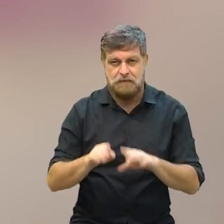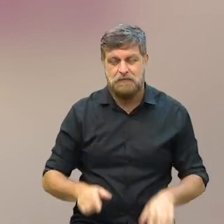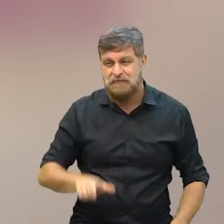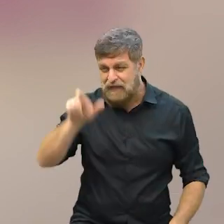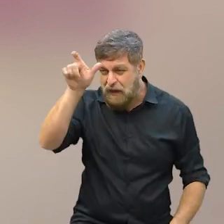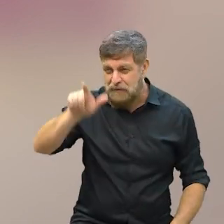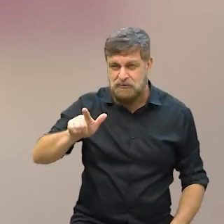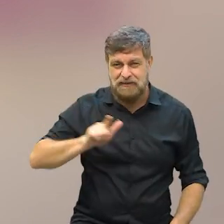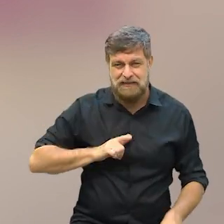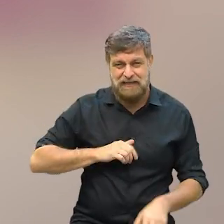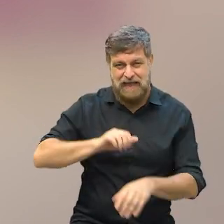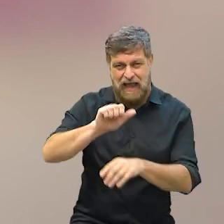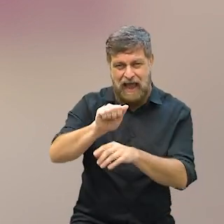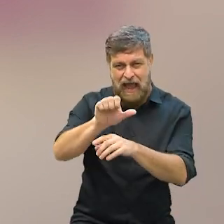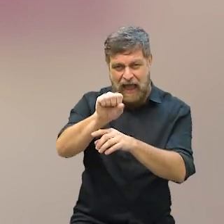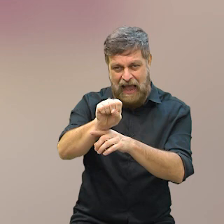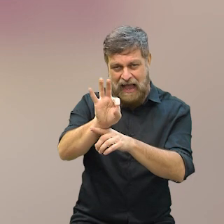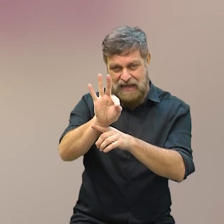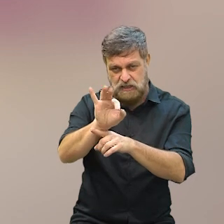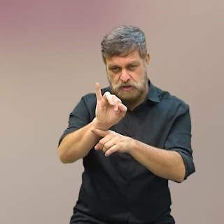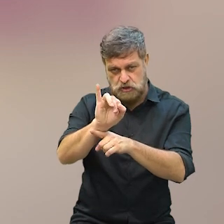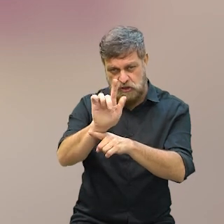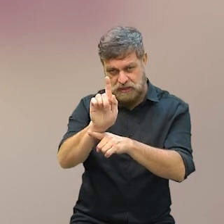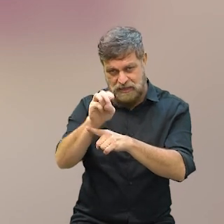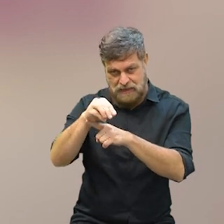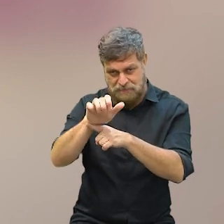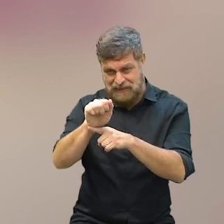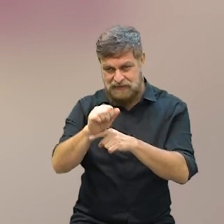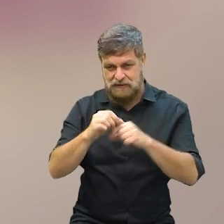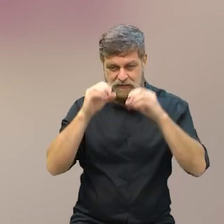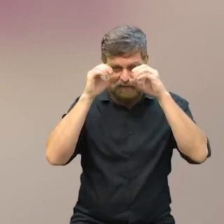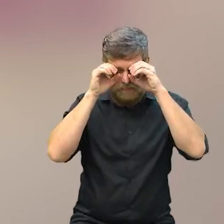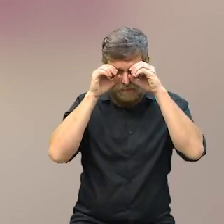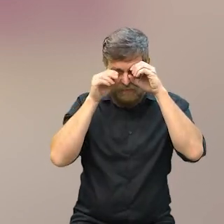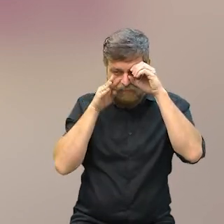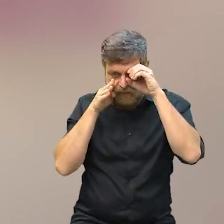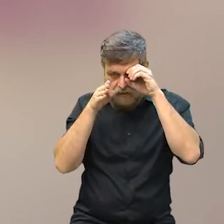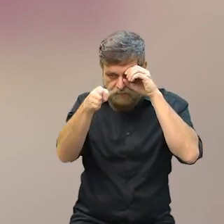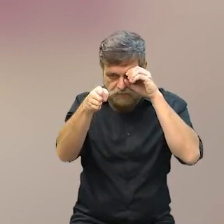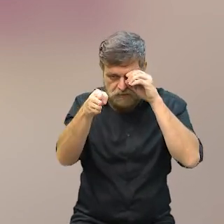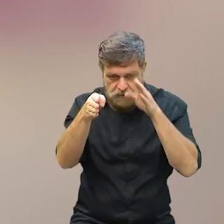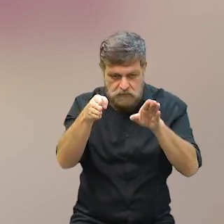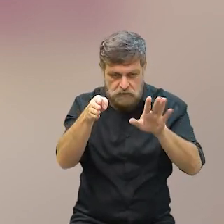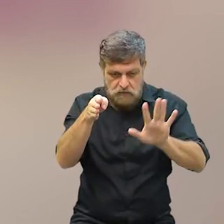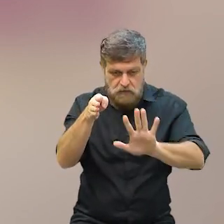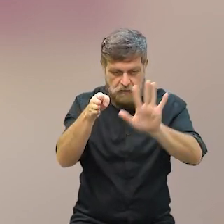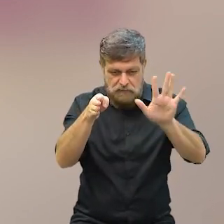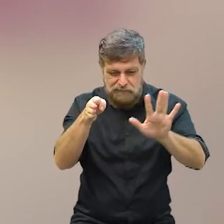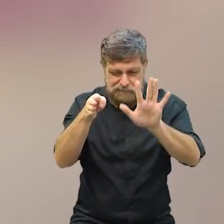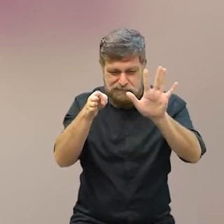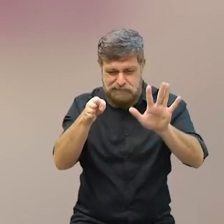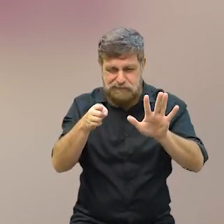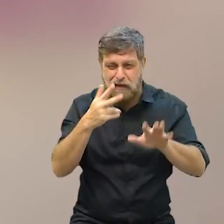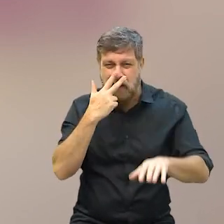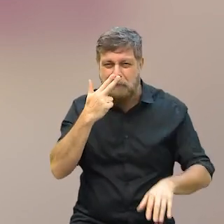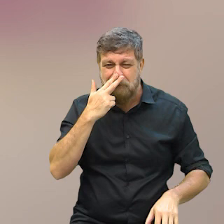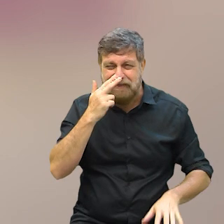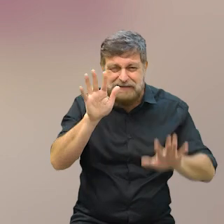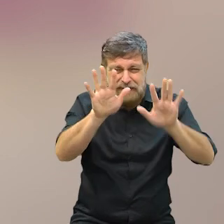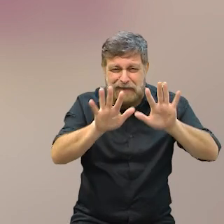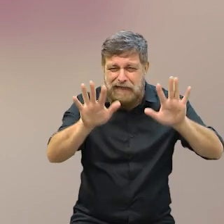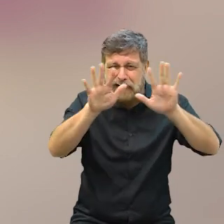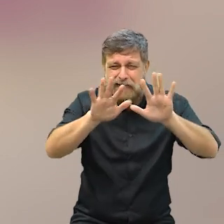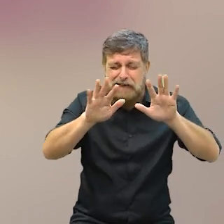Um astigmata, ele tem uma curvatura diferente da outra. Então, ele causa formação de imagens borradas,